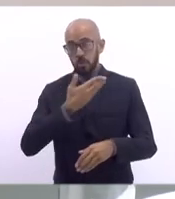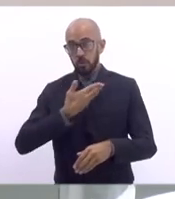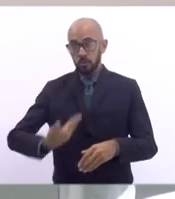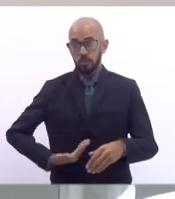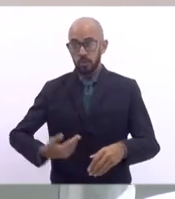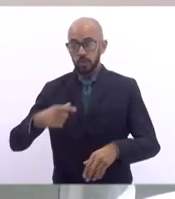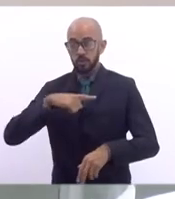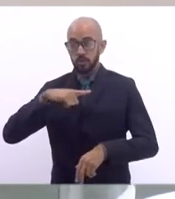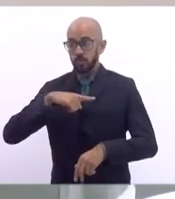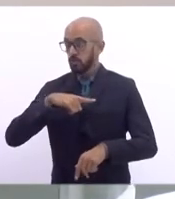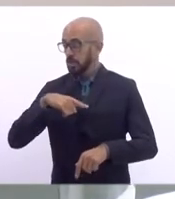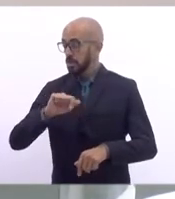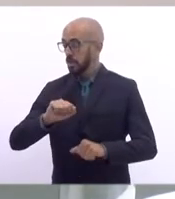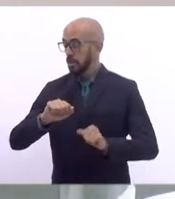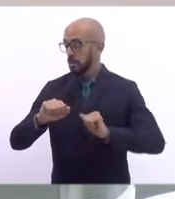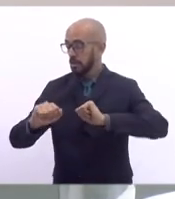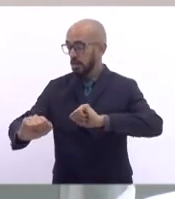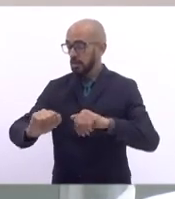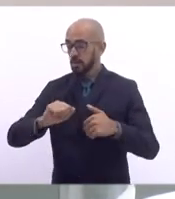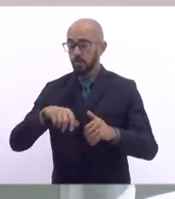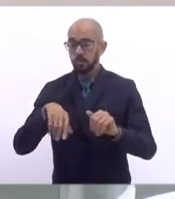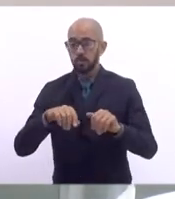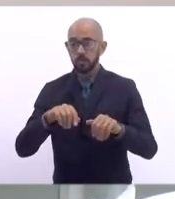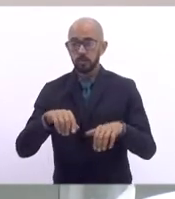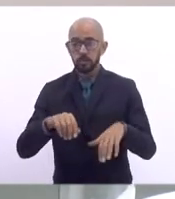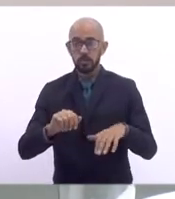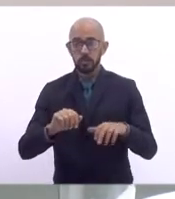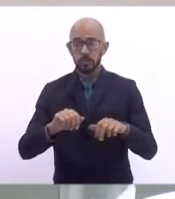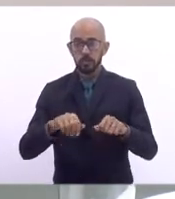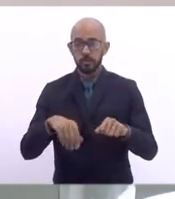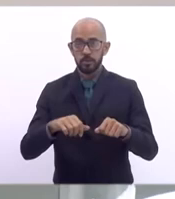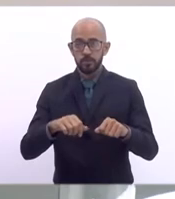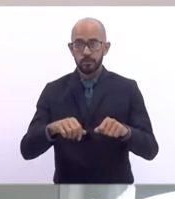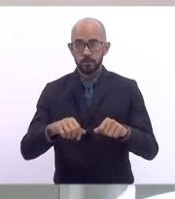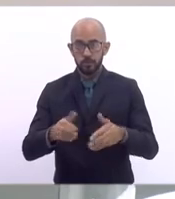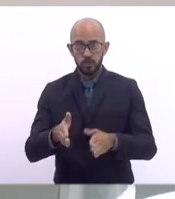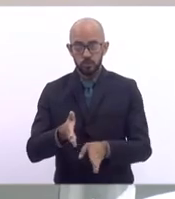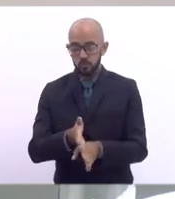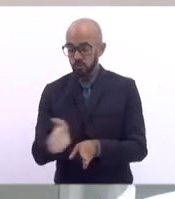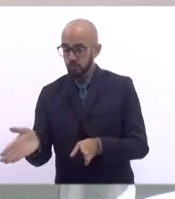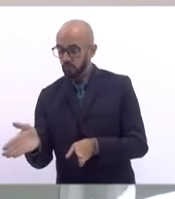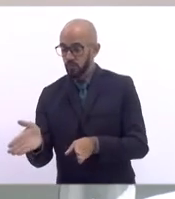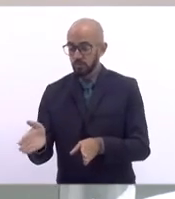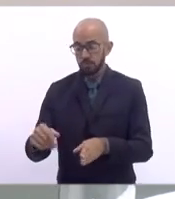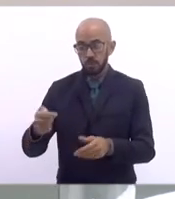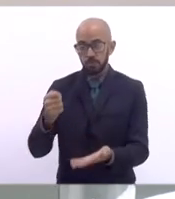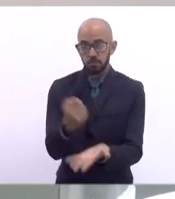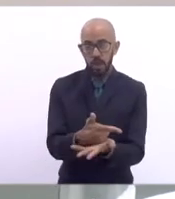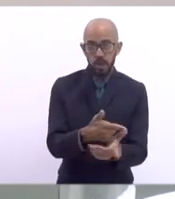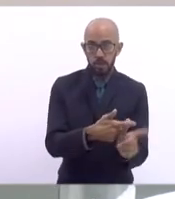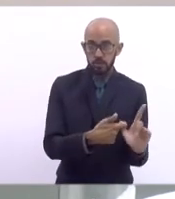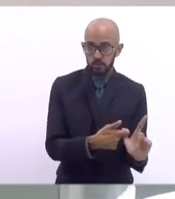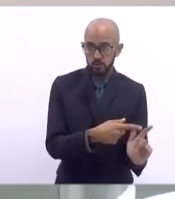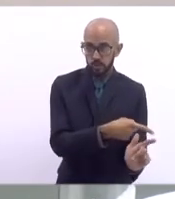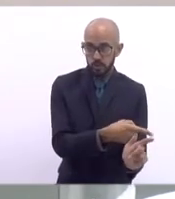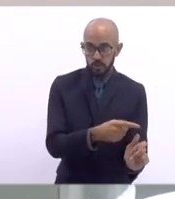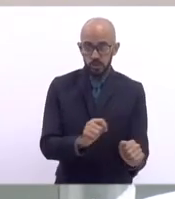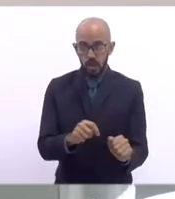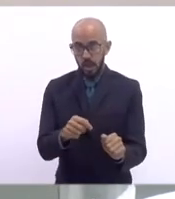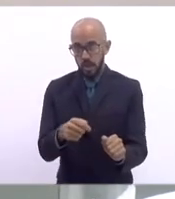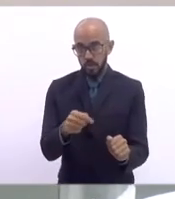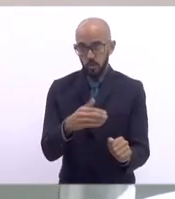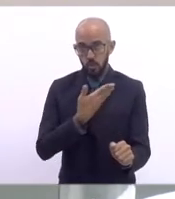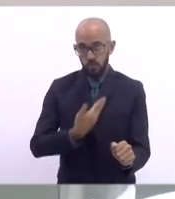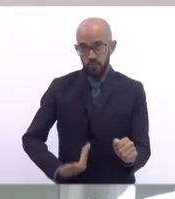nem aplicando esses esses desvios de função para pagar o serviço da dívida aí a união